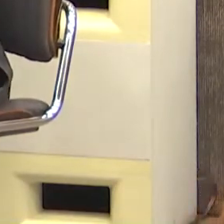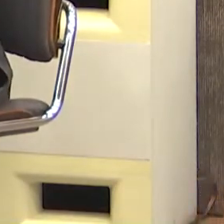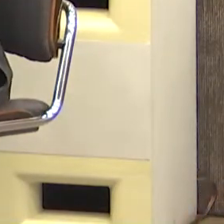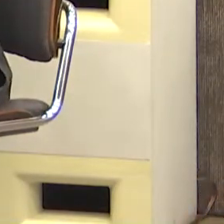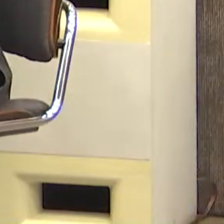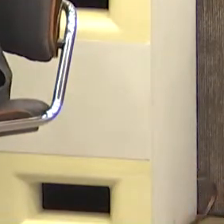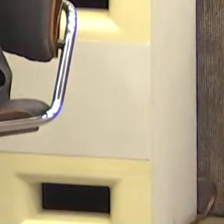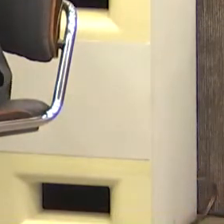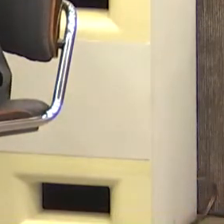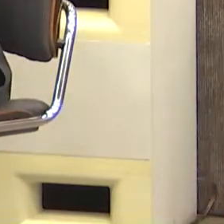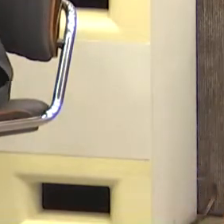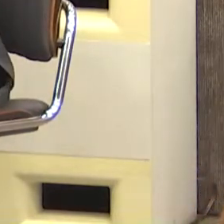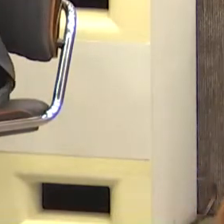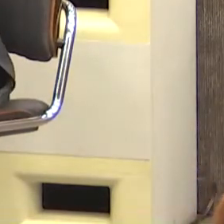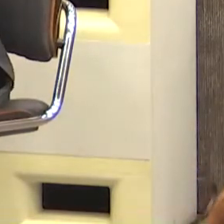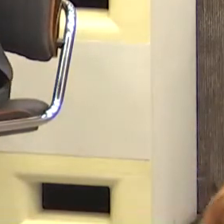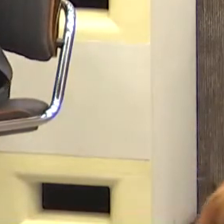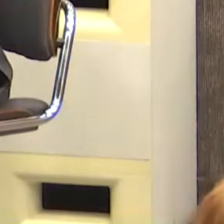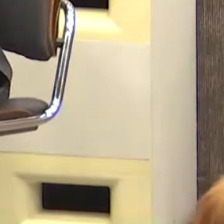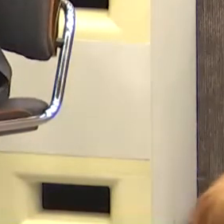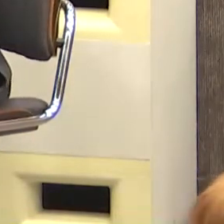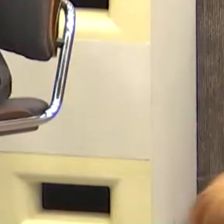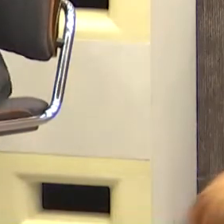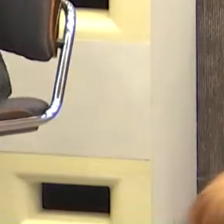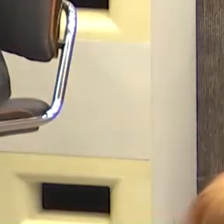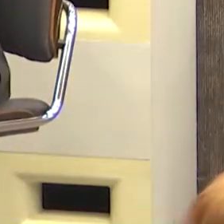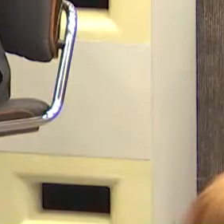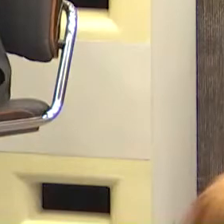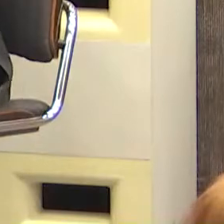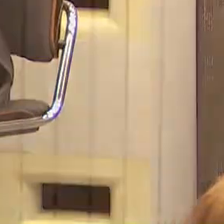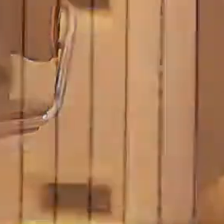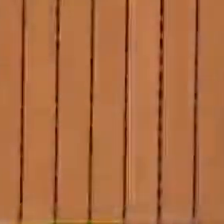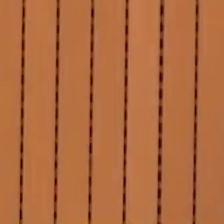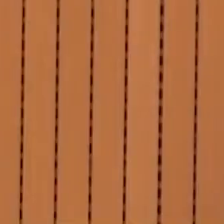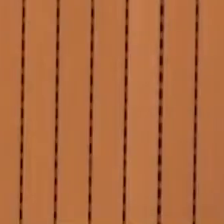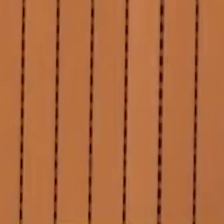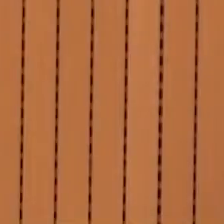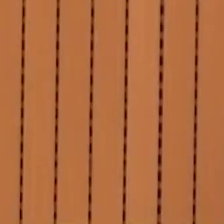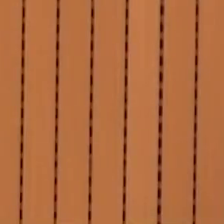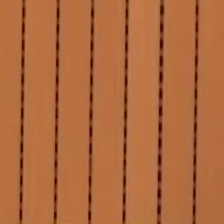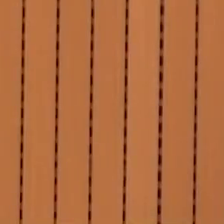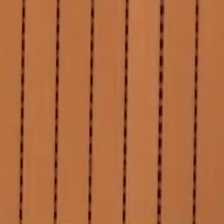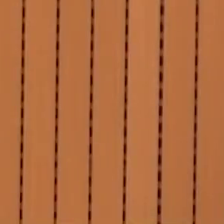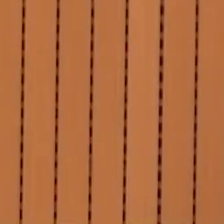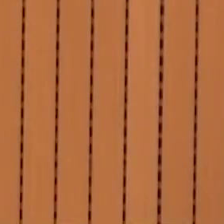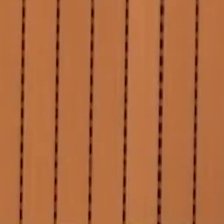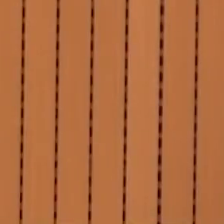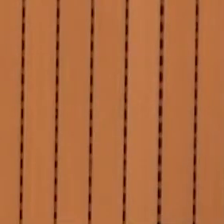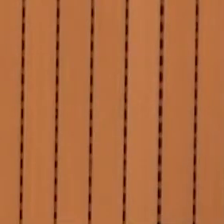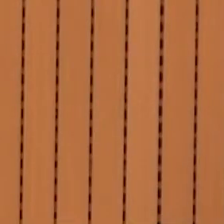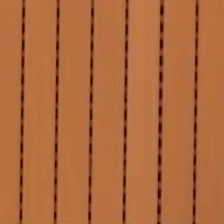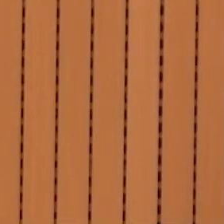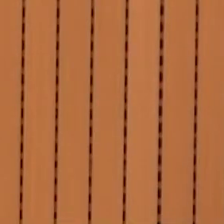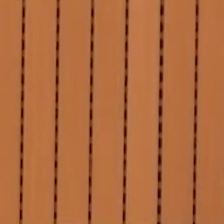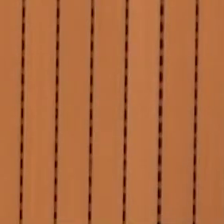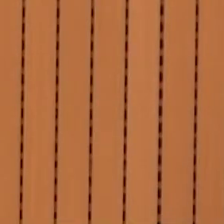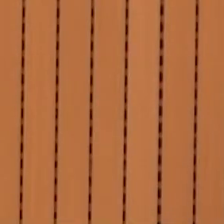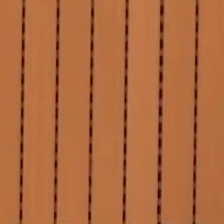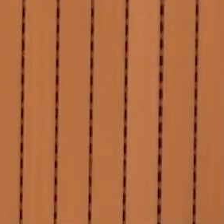São casas simples com cadeiras na calçada e